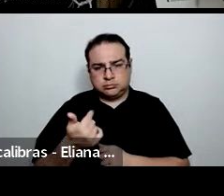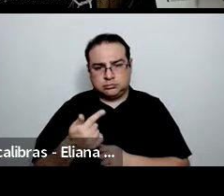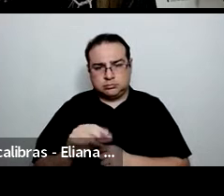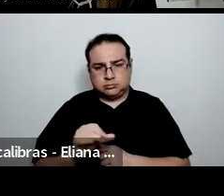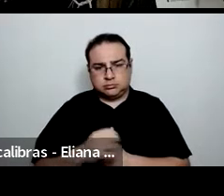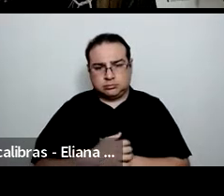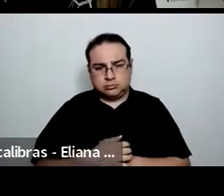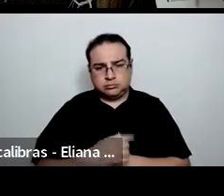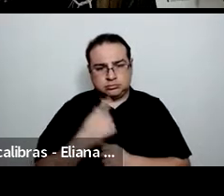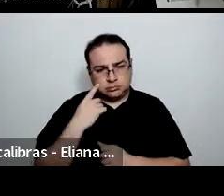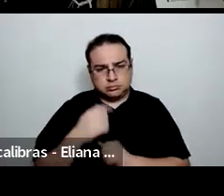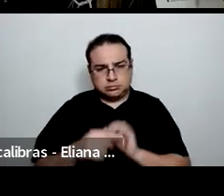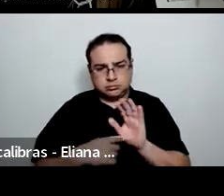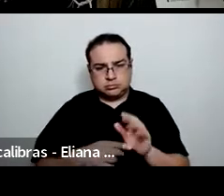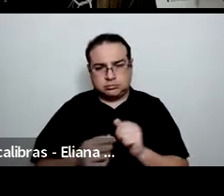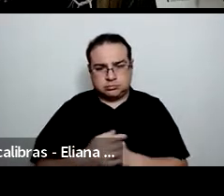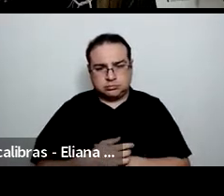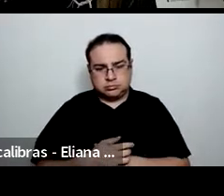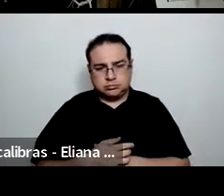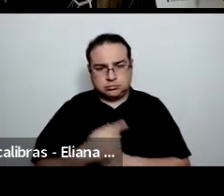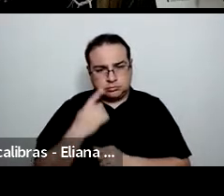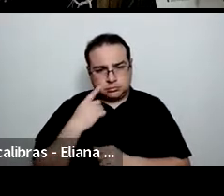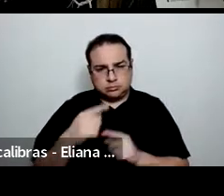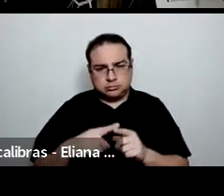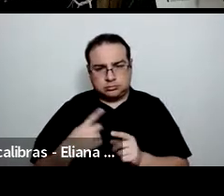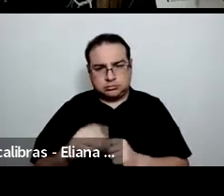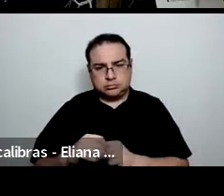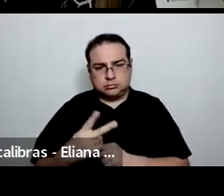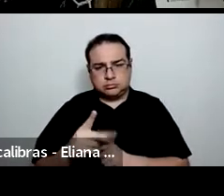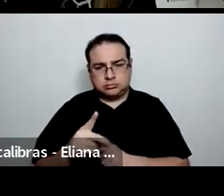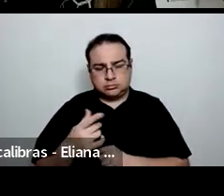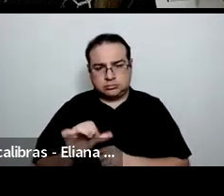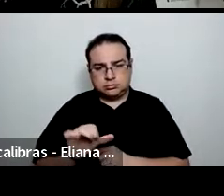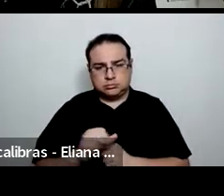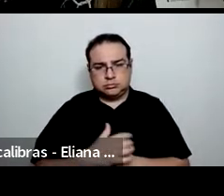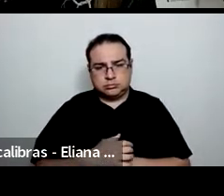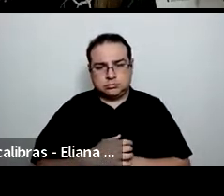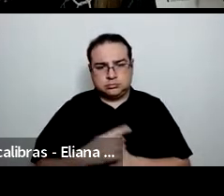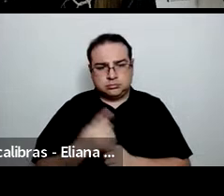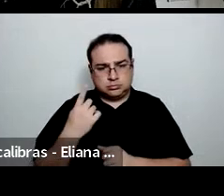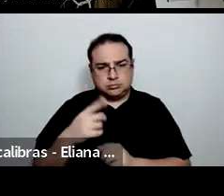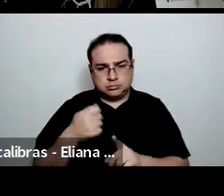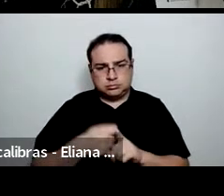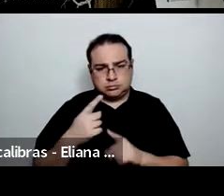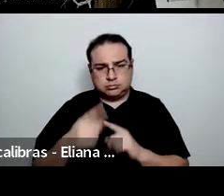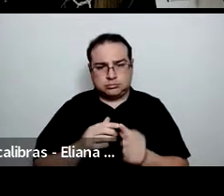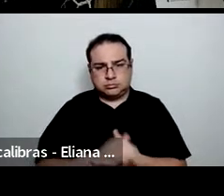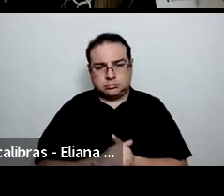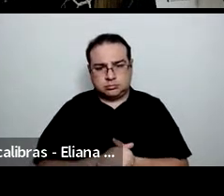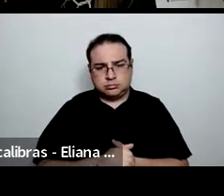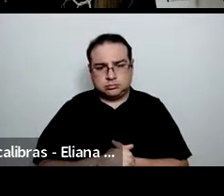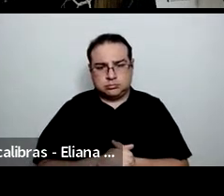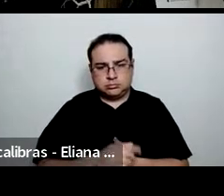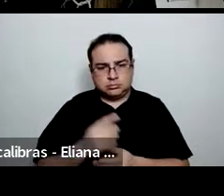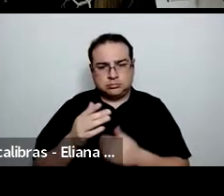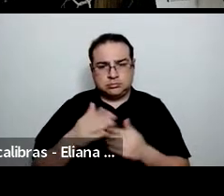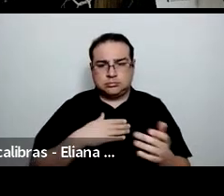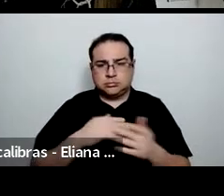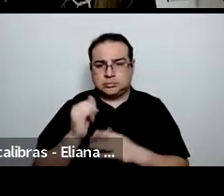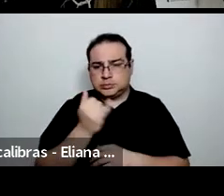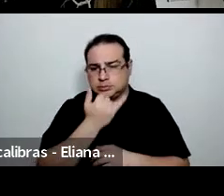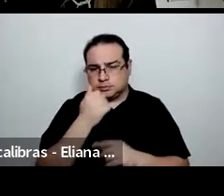o então candidato somente se manifestou em nove de maio 2019 quase dois meses depois tem que apresentar qualquer